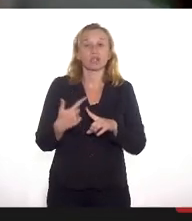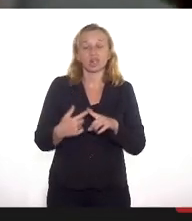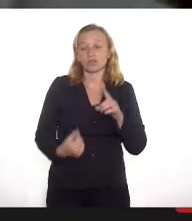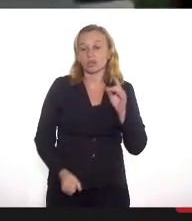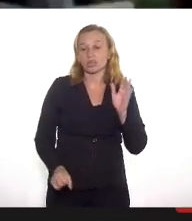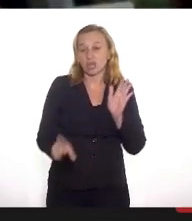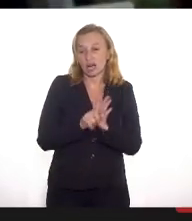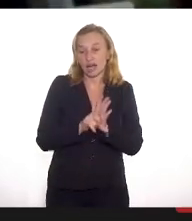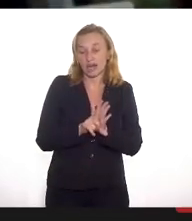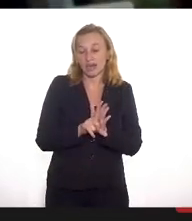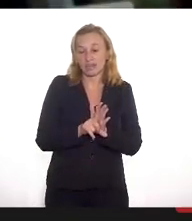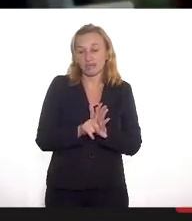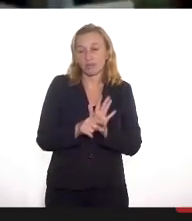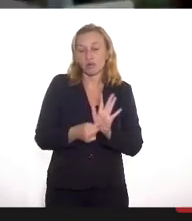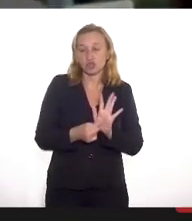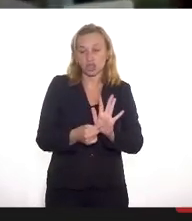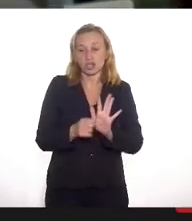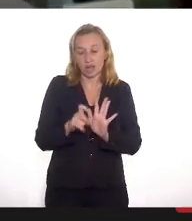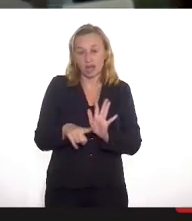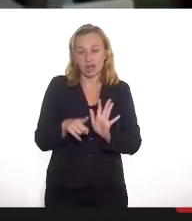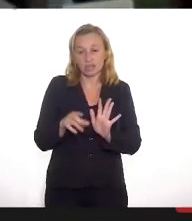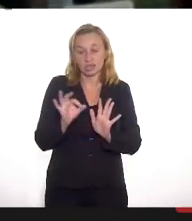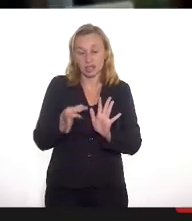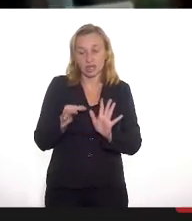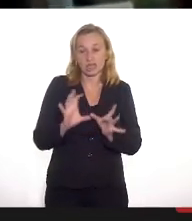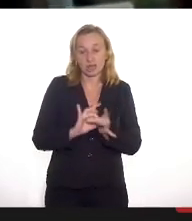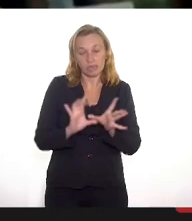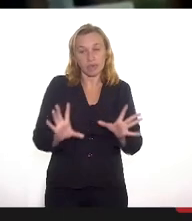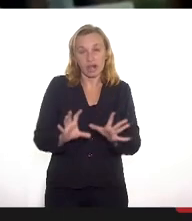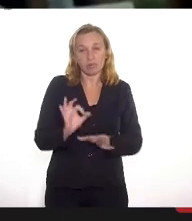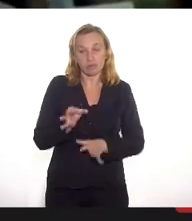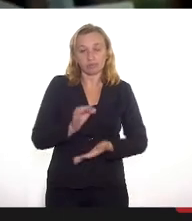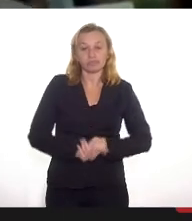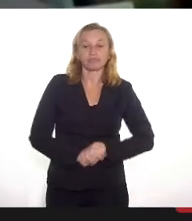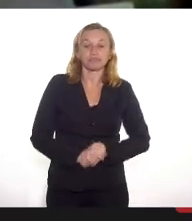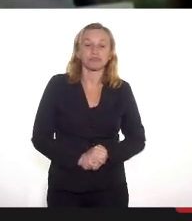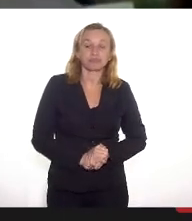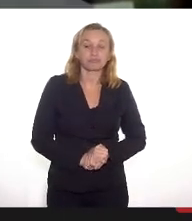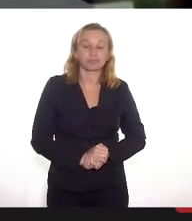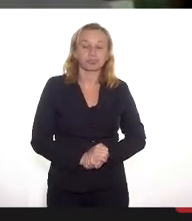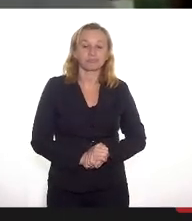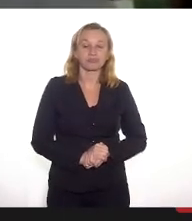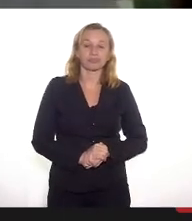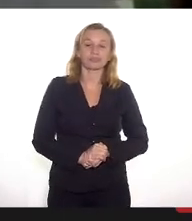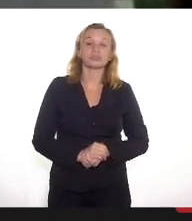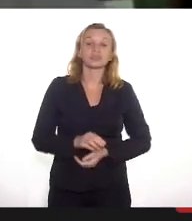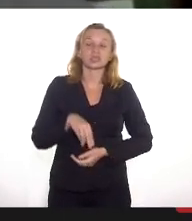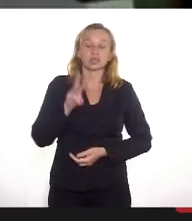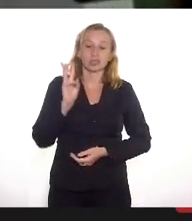é quer Legal né a gente sabe que tem que ser autorizativo porque né quem realmente tem que decidir o prioritário